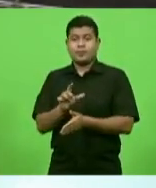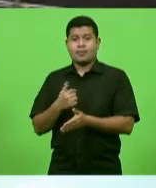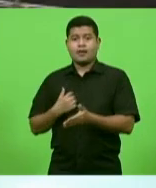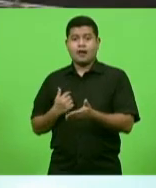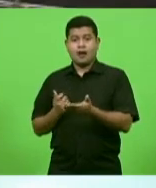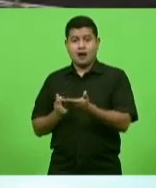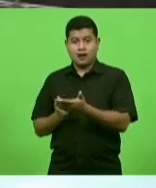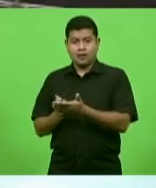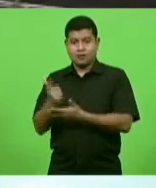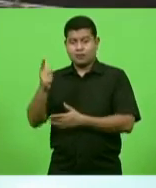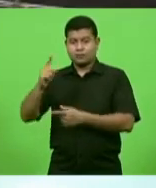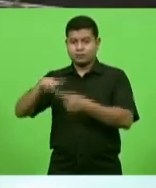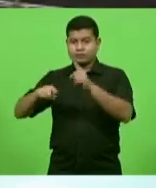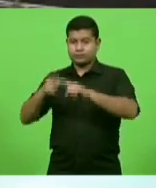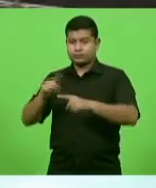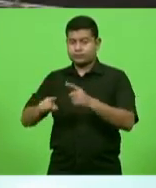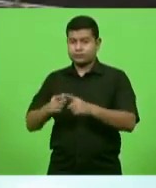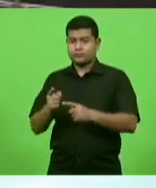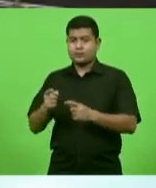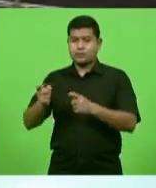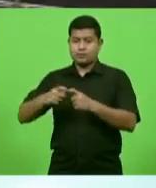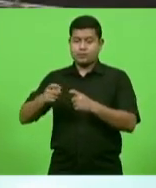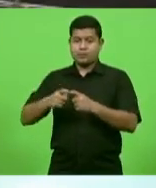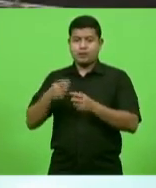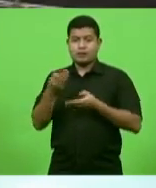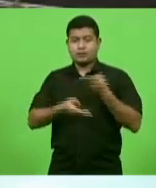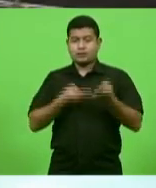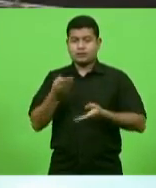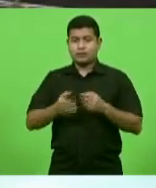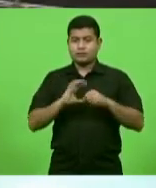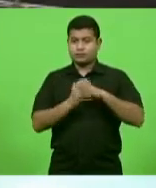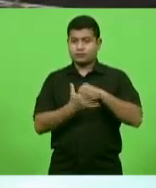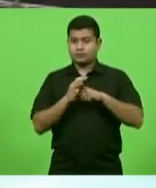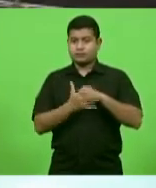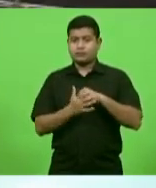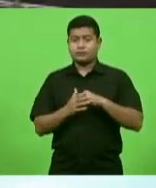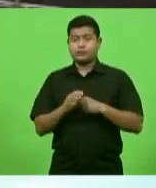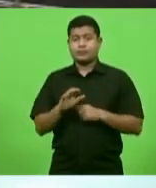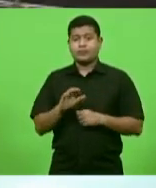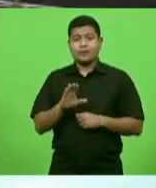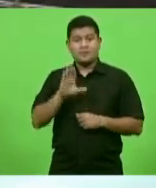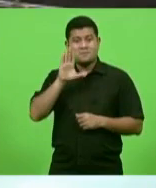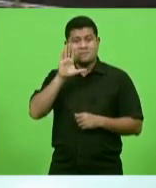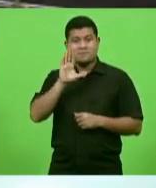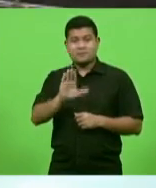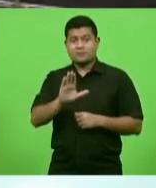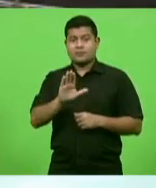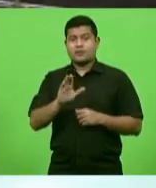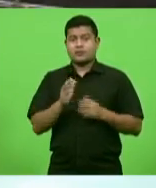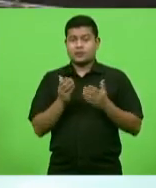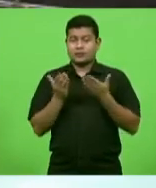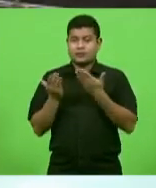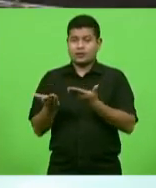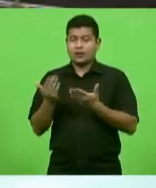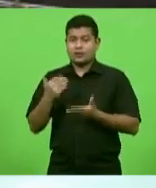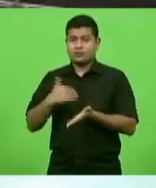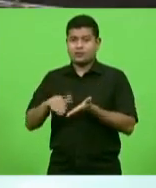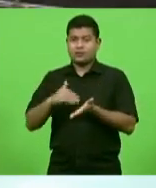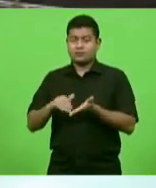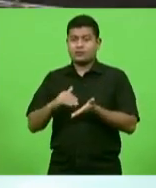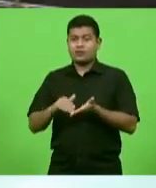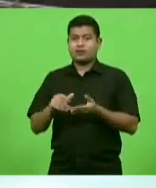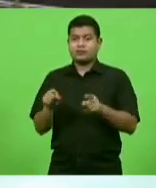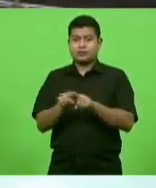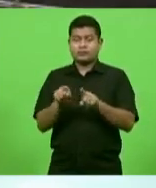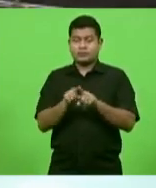aquisição de insumos e Equipamentos Médicos necessários ao tratamento da cozida e 19 mais do que isso tanto o secretário de saúde do